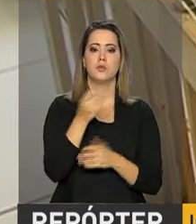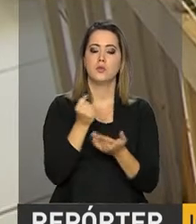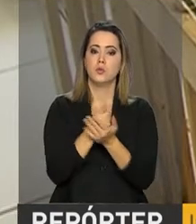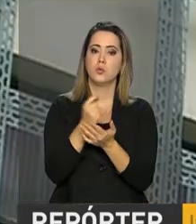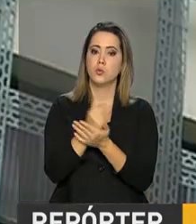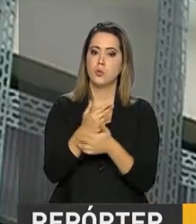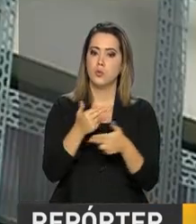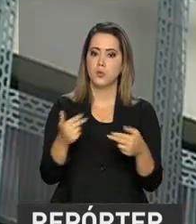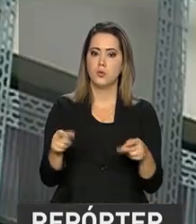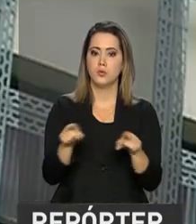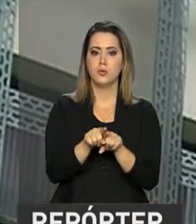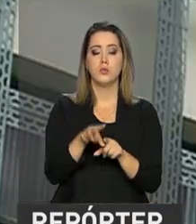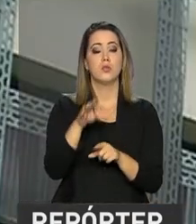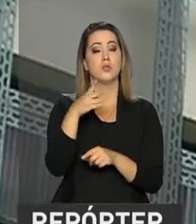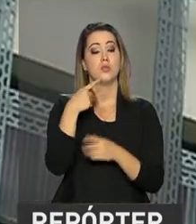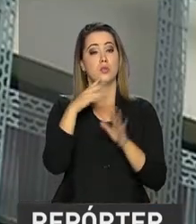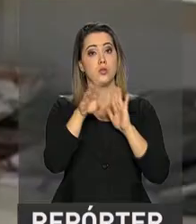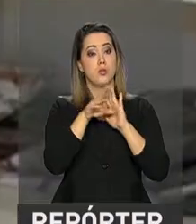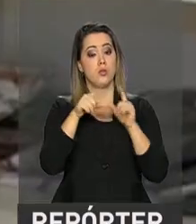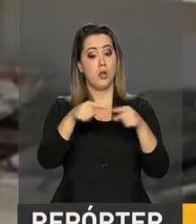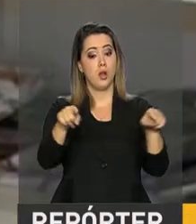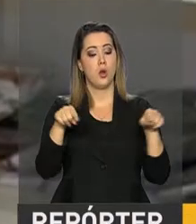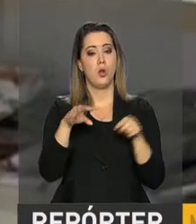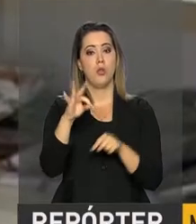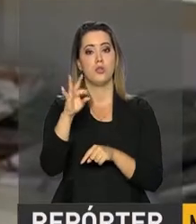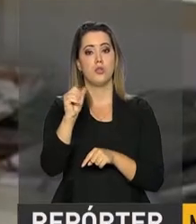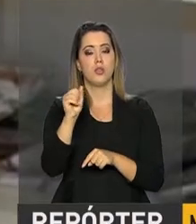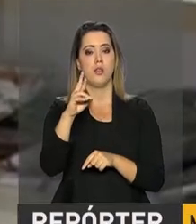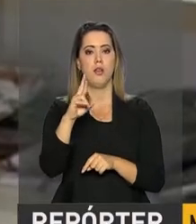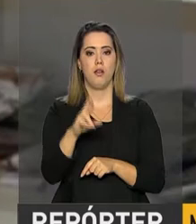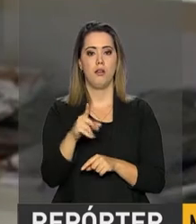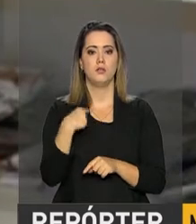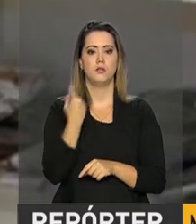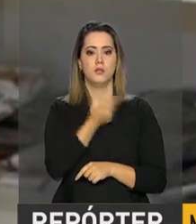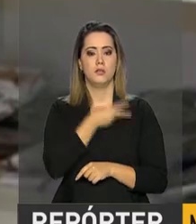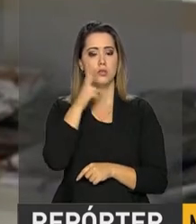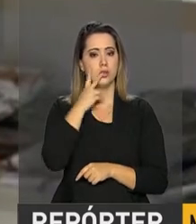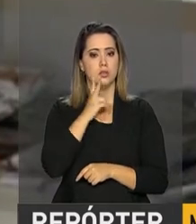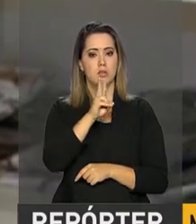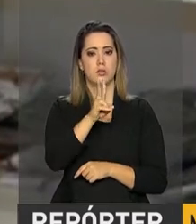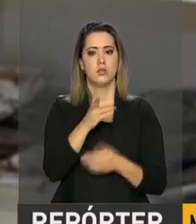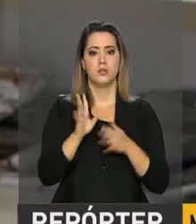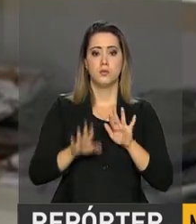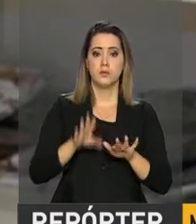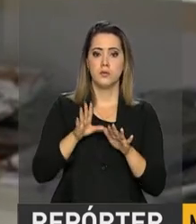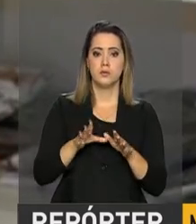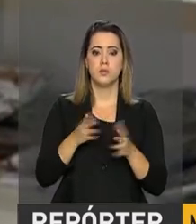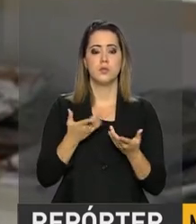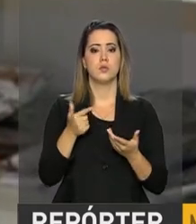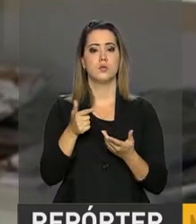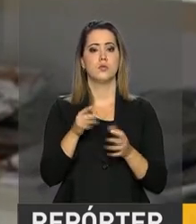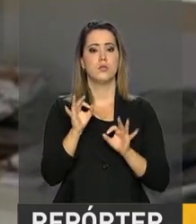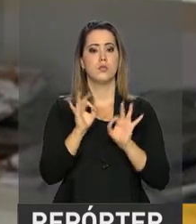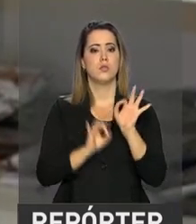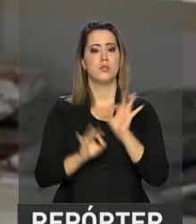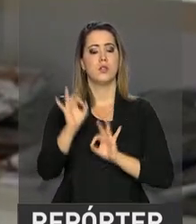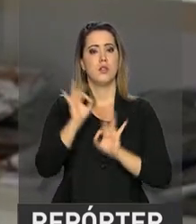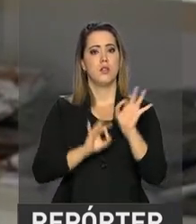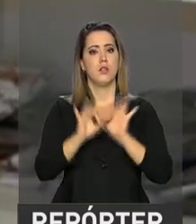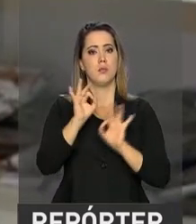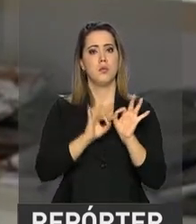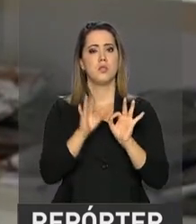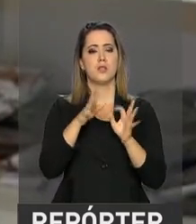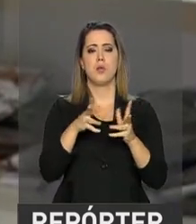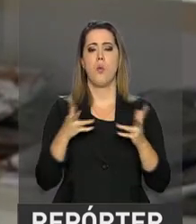peça na loja do projeto tear a gente vê e shopings às vezes não têm o trabalho desenvolvido na qualidade que